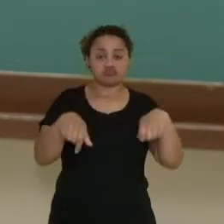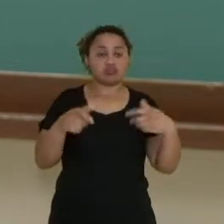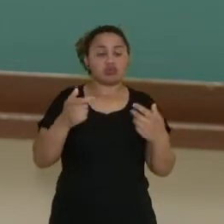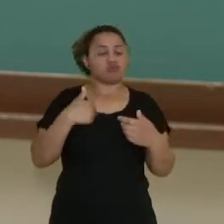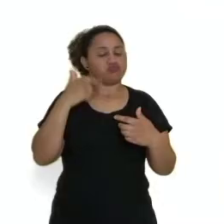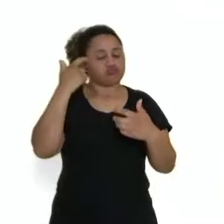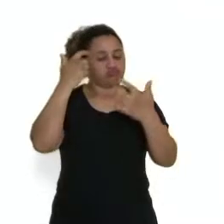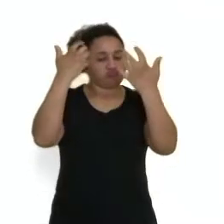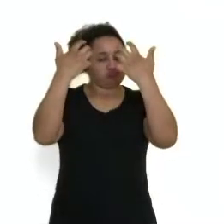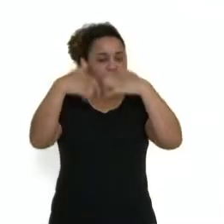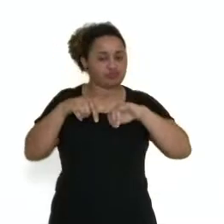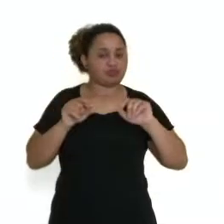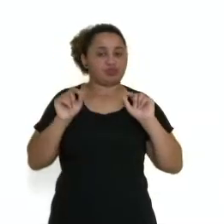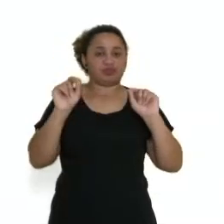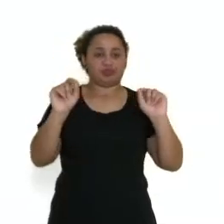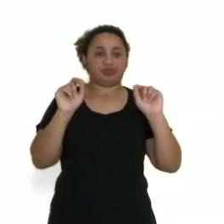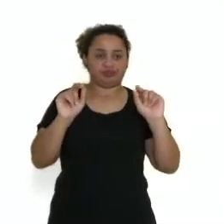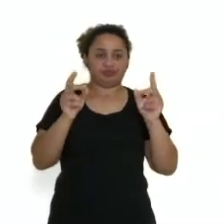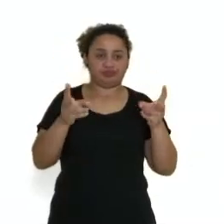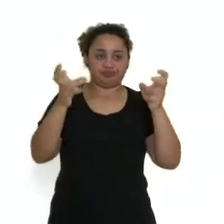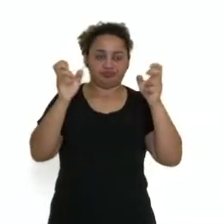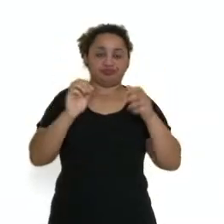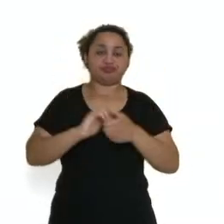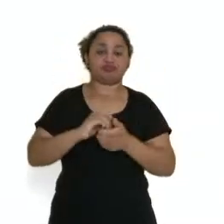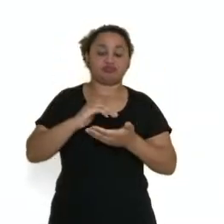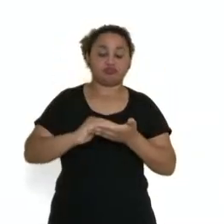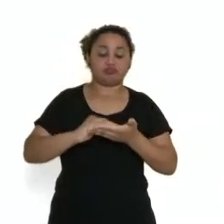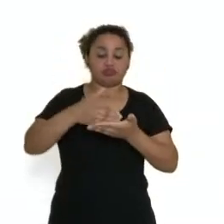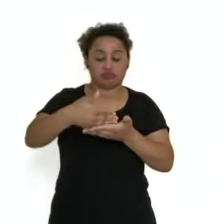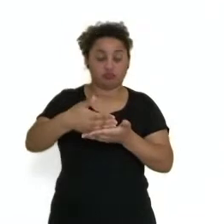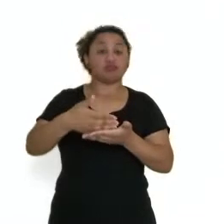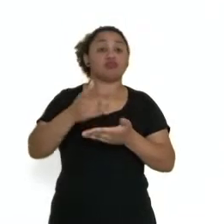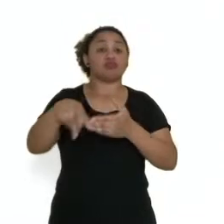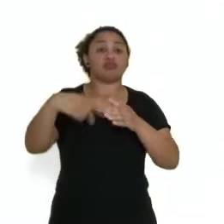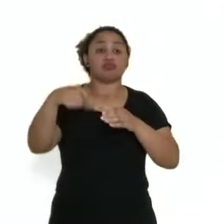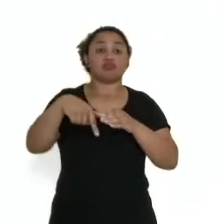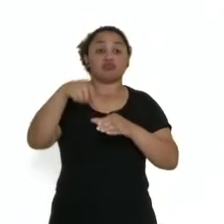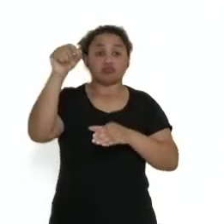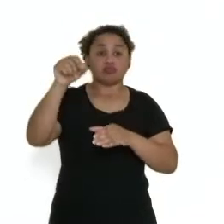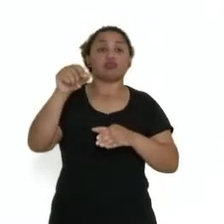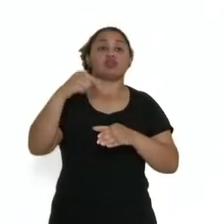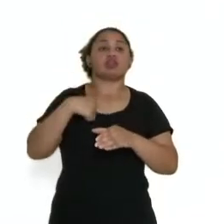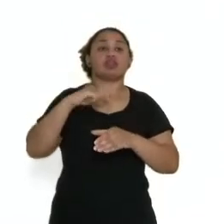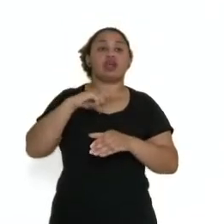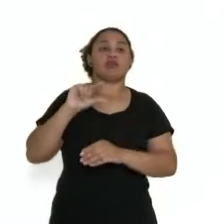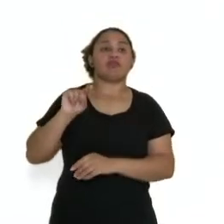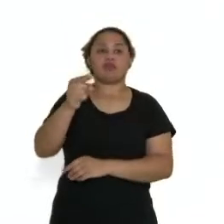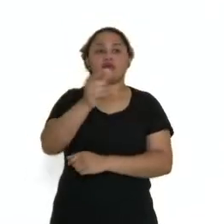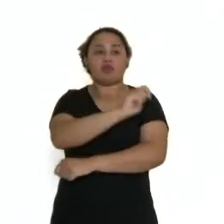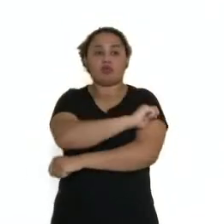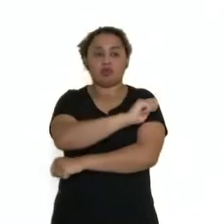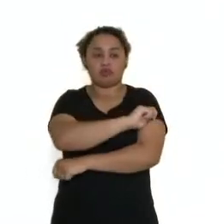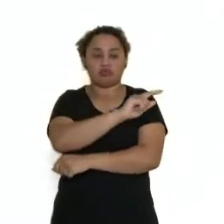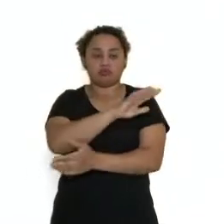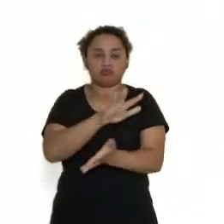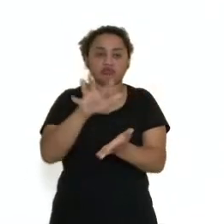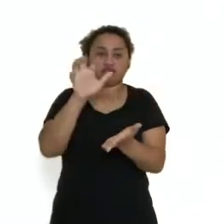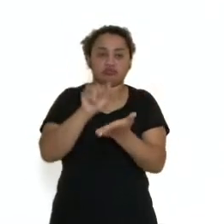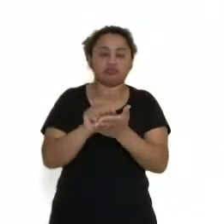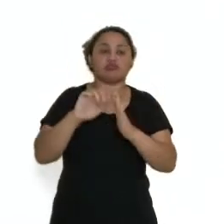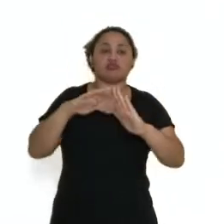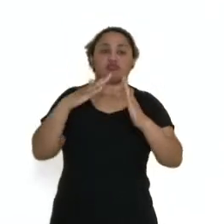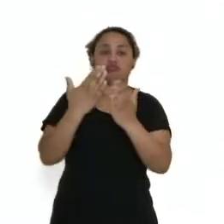pensar um pouquinho, olha só. Um notebook será sorteado entre os 1.000 estudantes matriculados